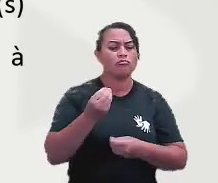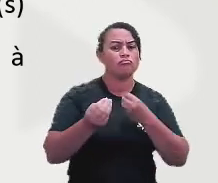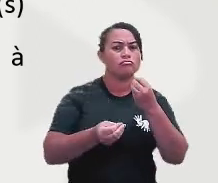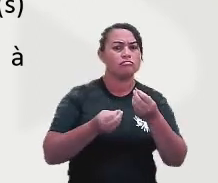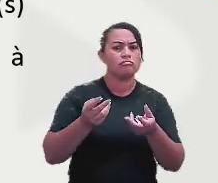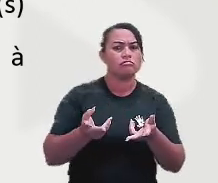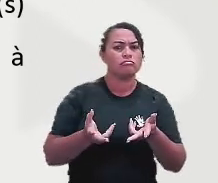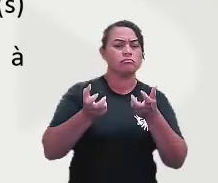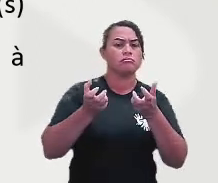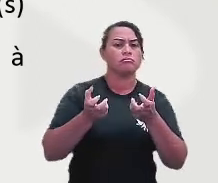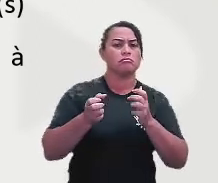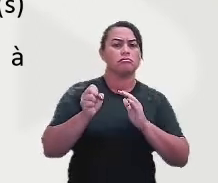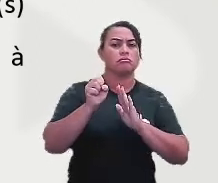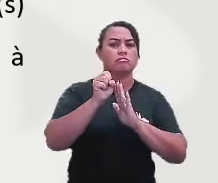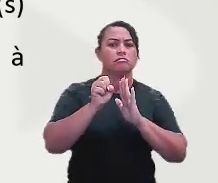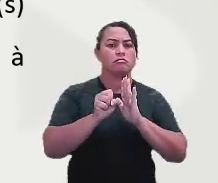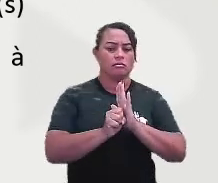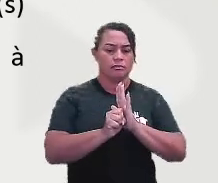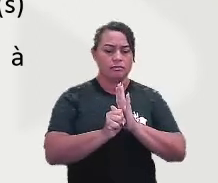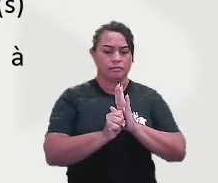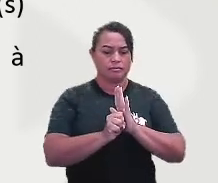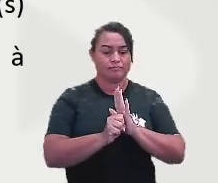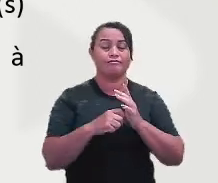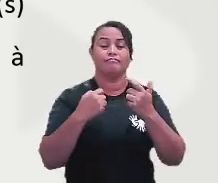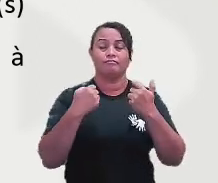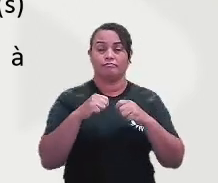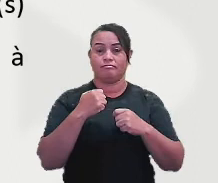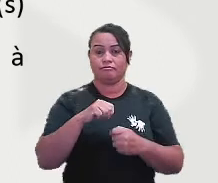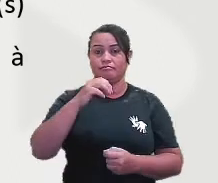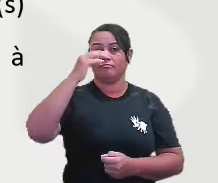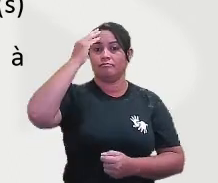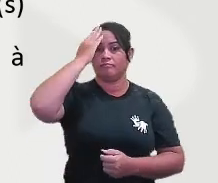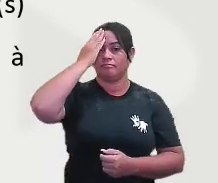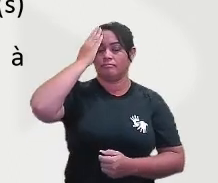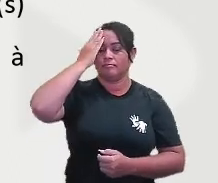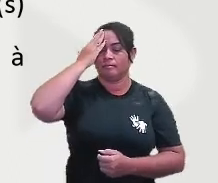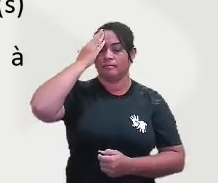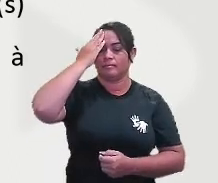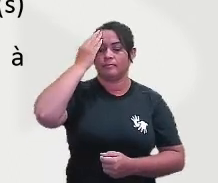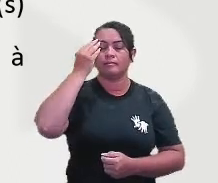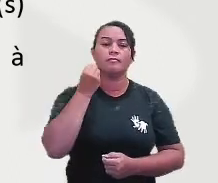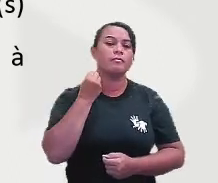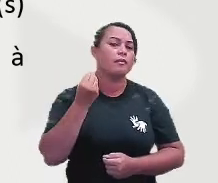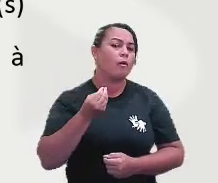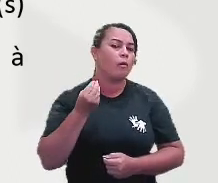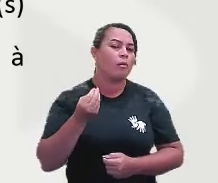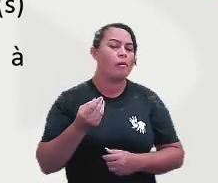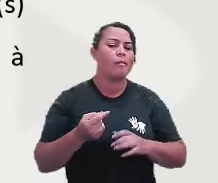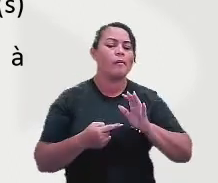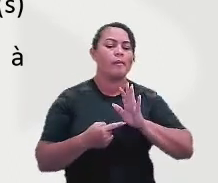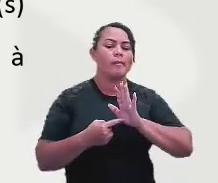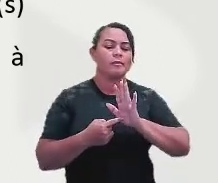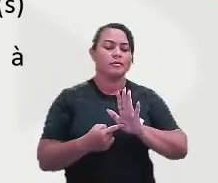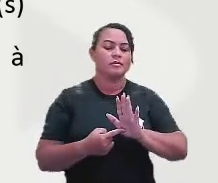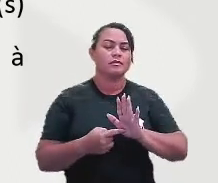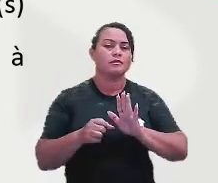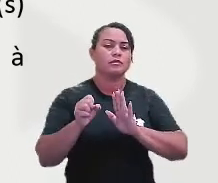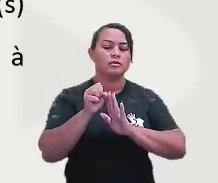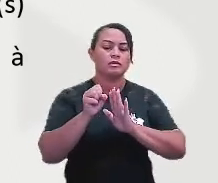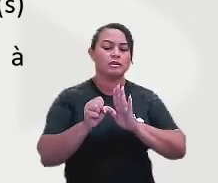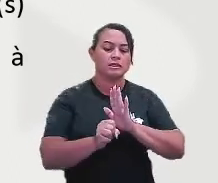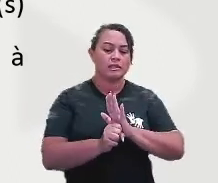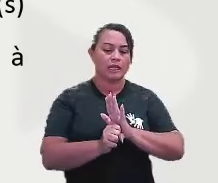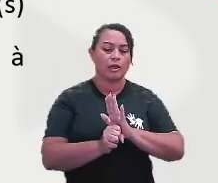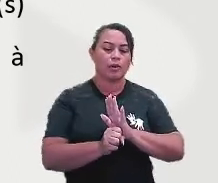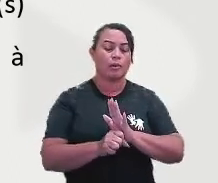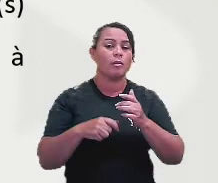nós estamos? A primeira coisa que precisamos saber é que para indicar os séculos, os historiadores geralmente